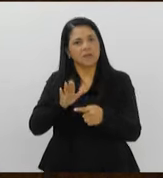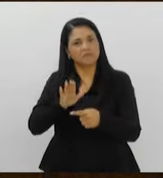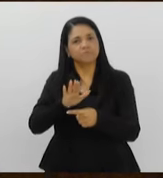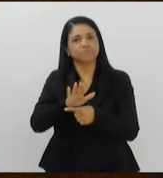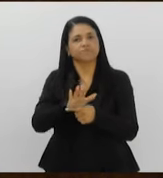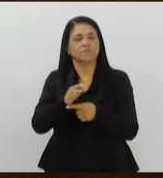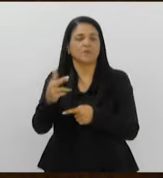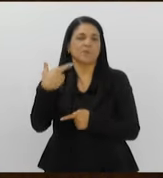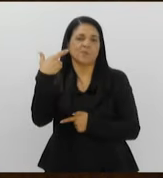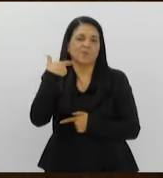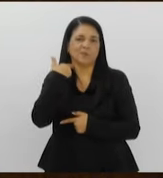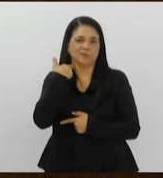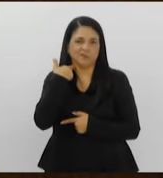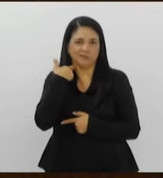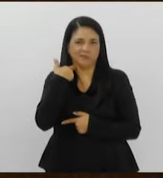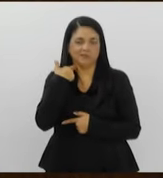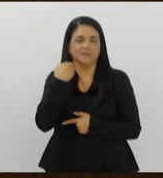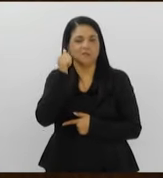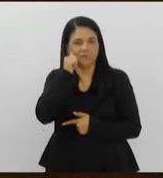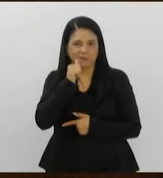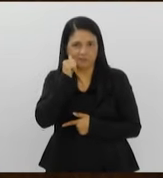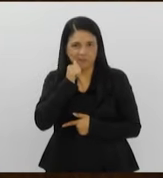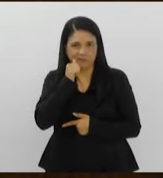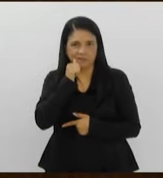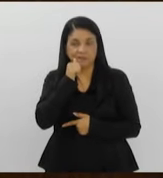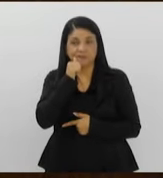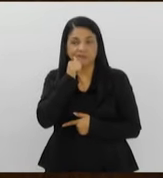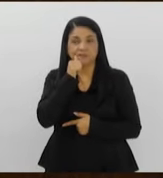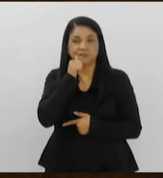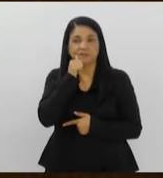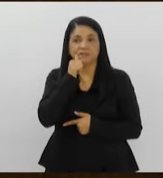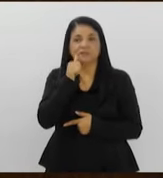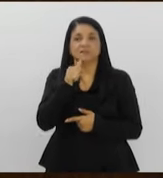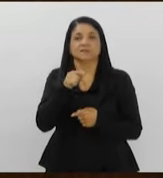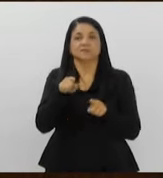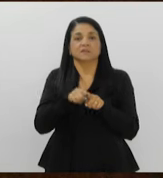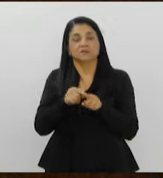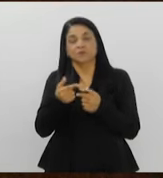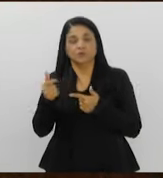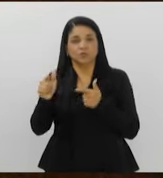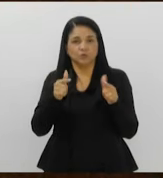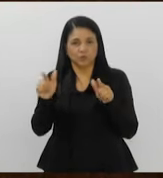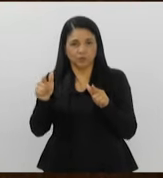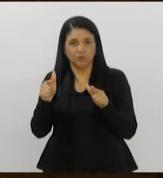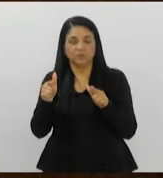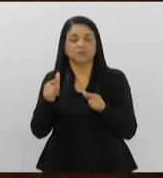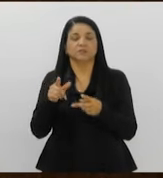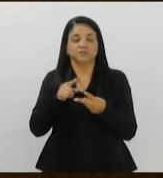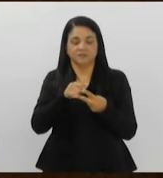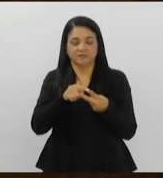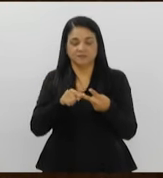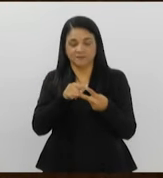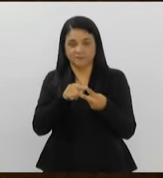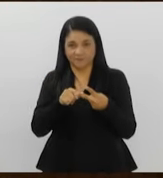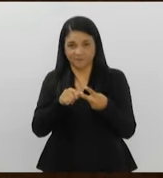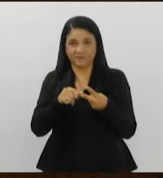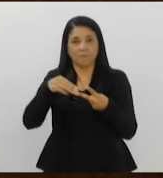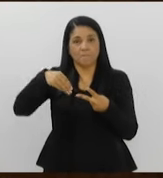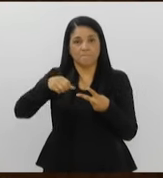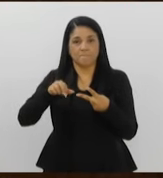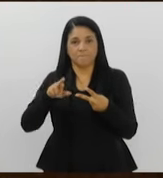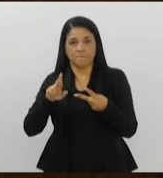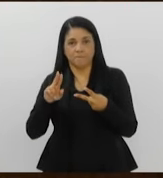com a Procuradoria da Mulher. As duas outras candidatas, deputada Marta Rocha, pela